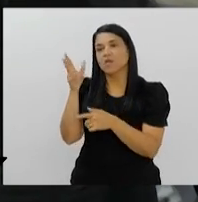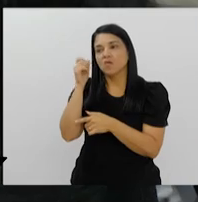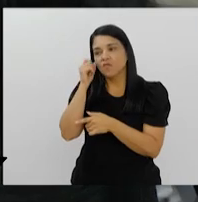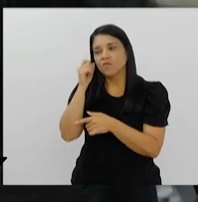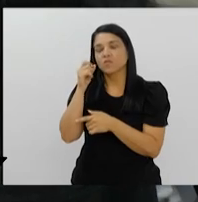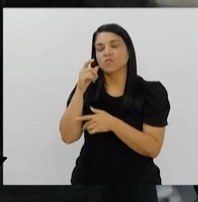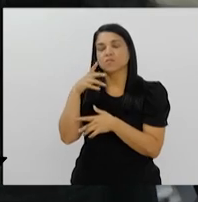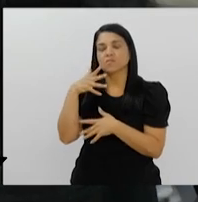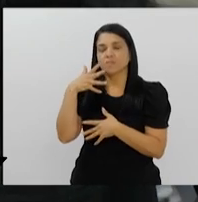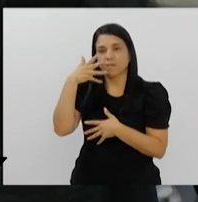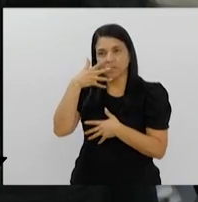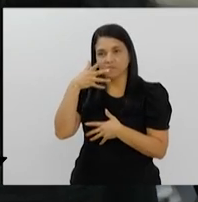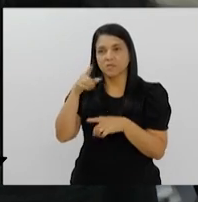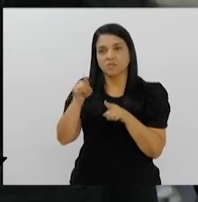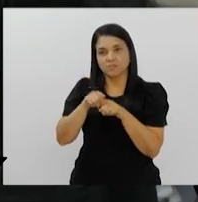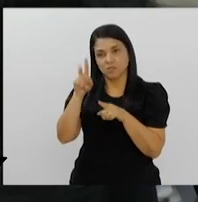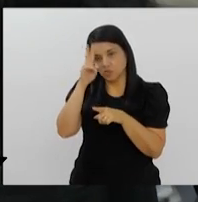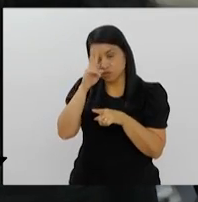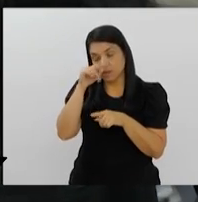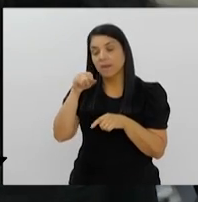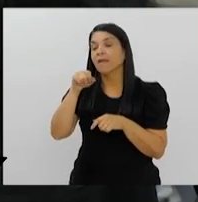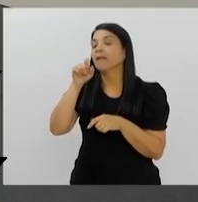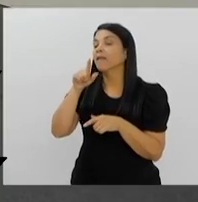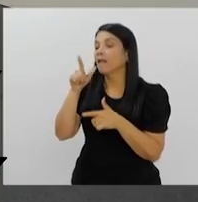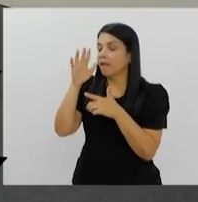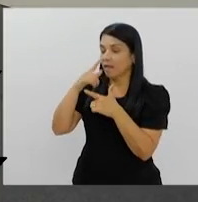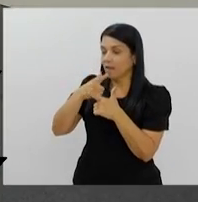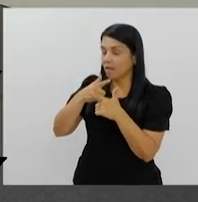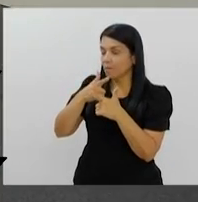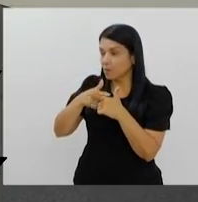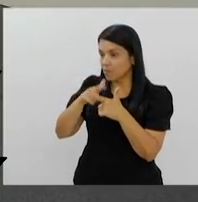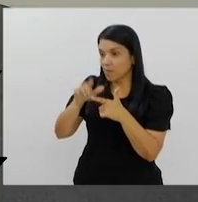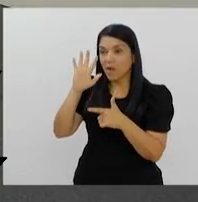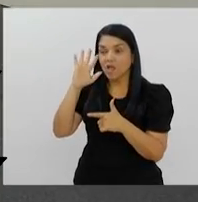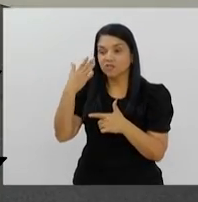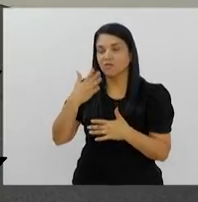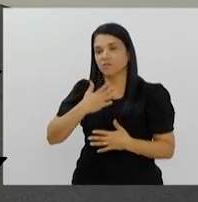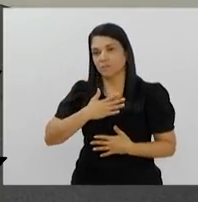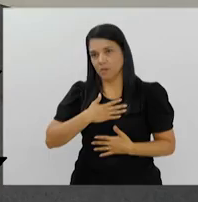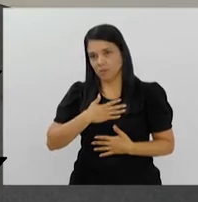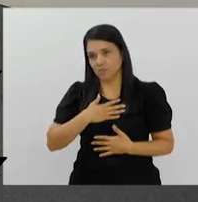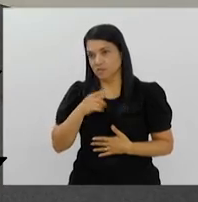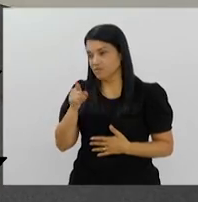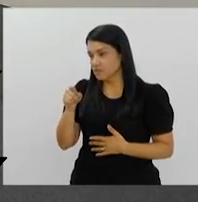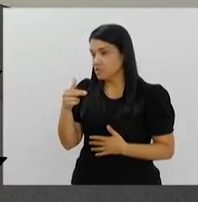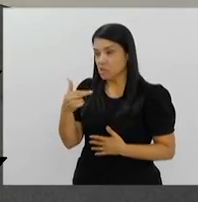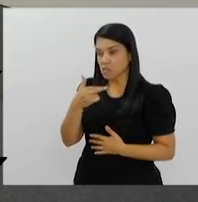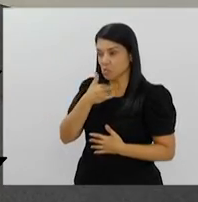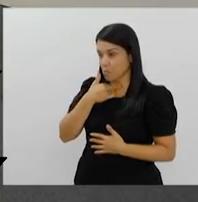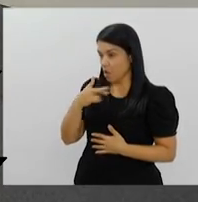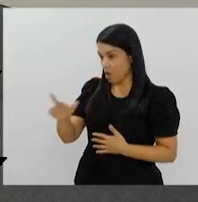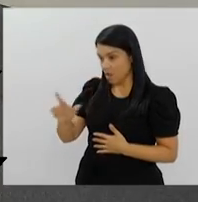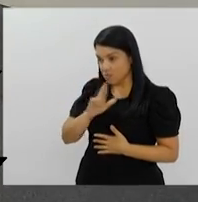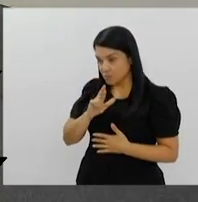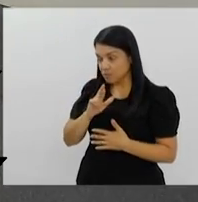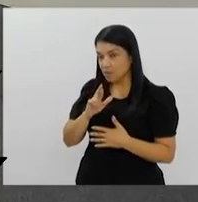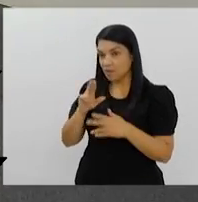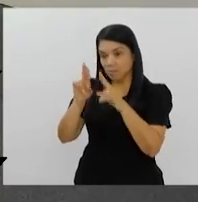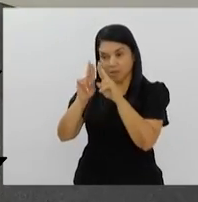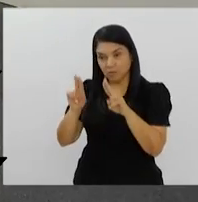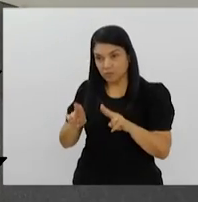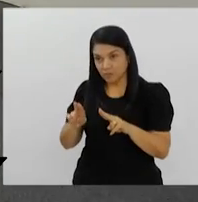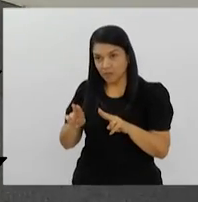história quem resolve o meu problema se você não pode responder pela unim novo